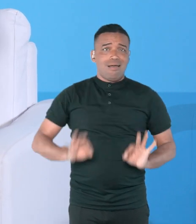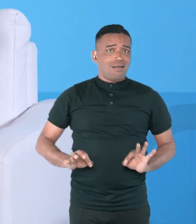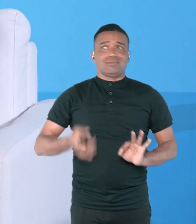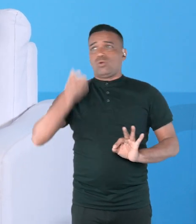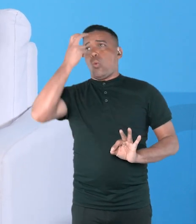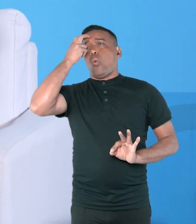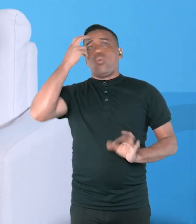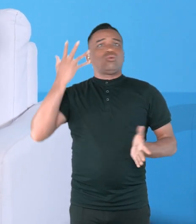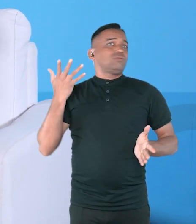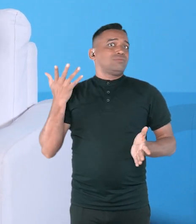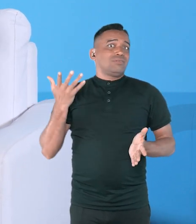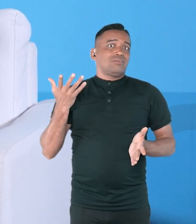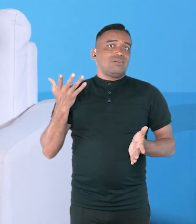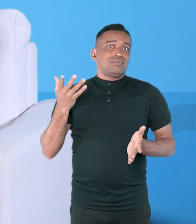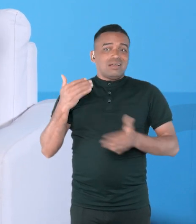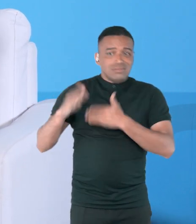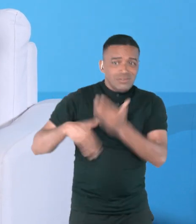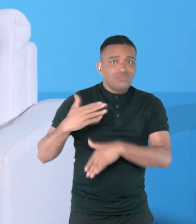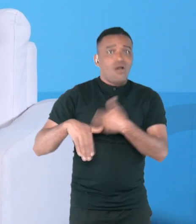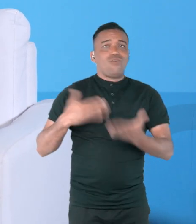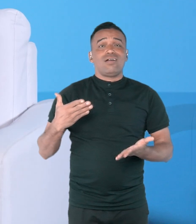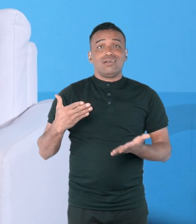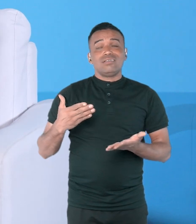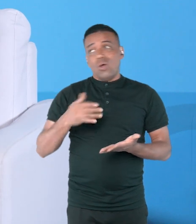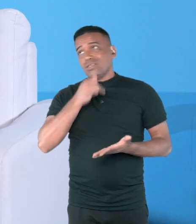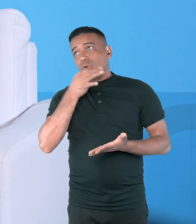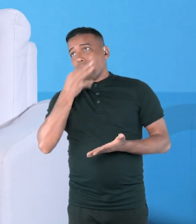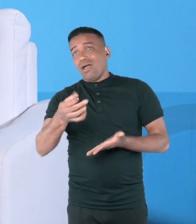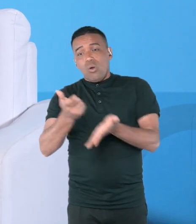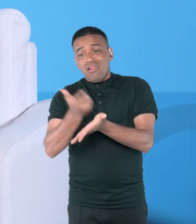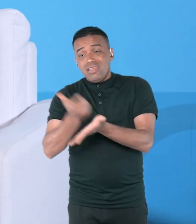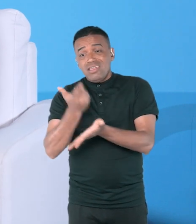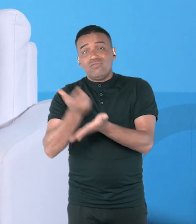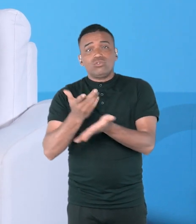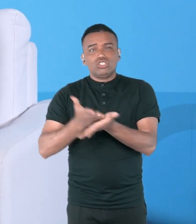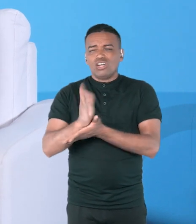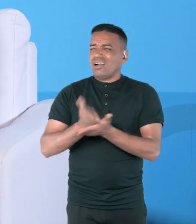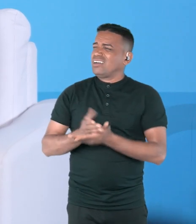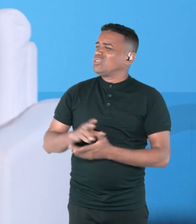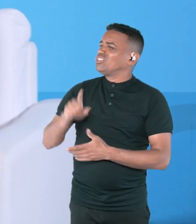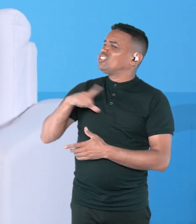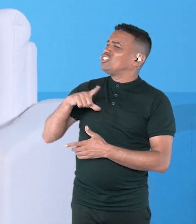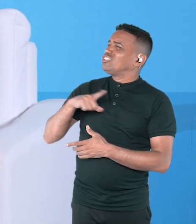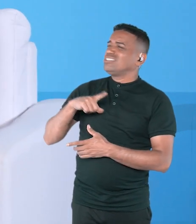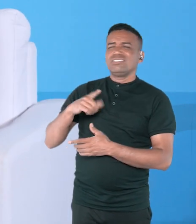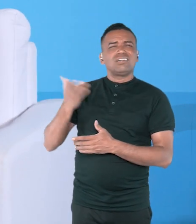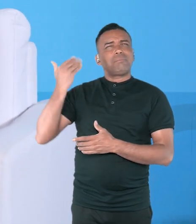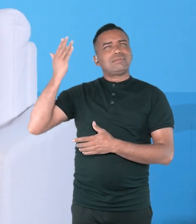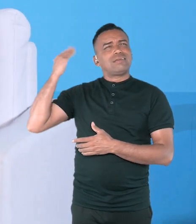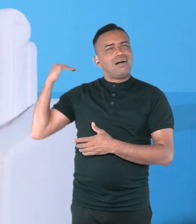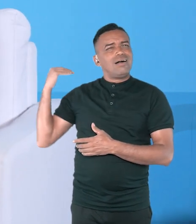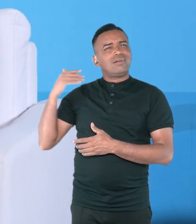que tem muito isso, né? Essa coisa de achar livro chato, né? Eu me lembro de uma coleçãozinha que